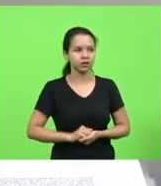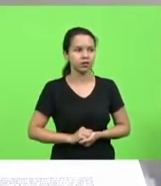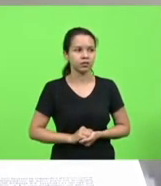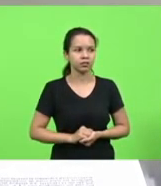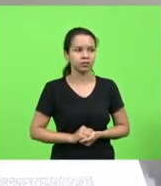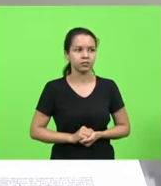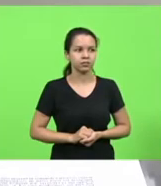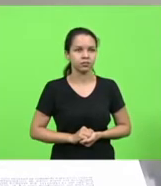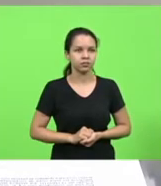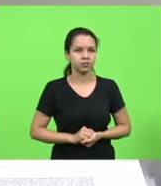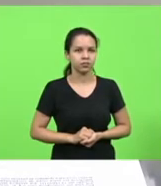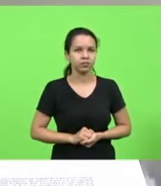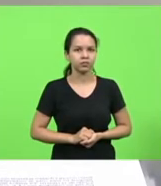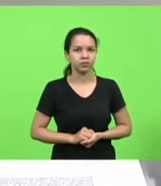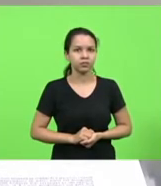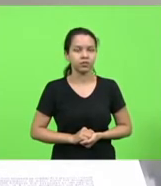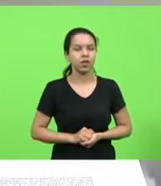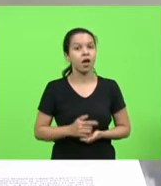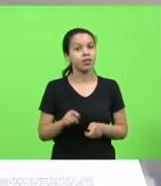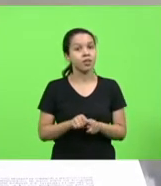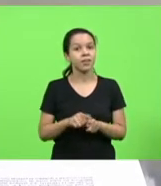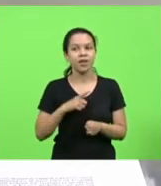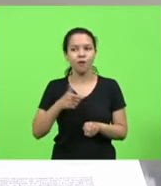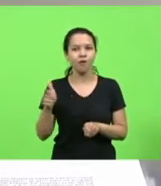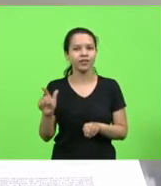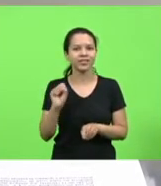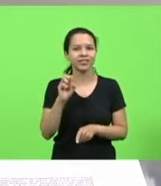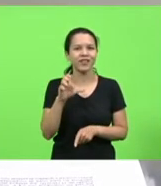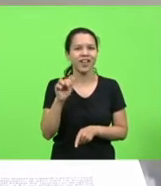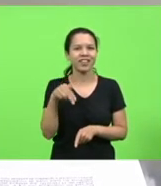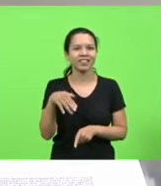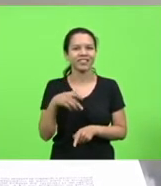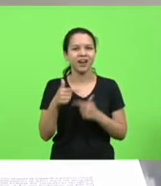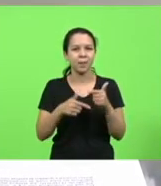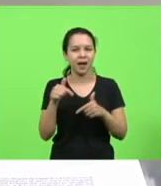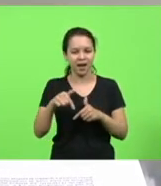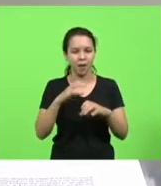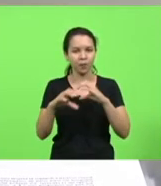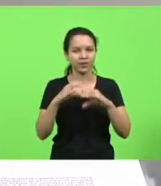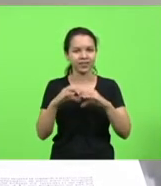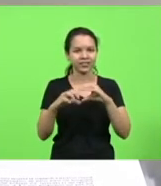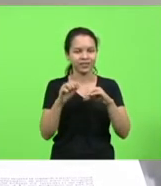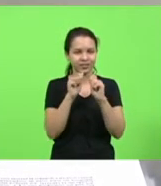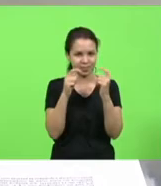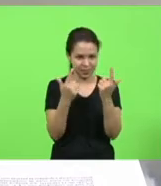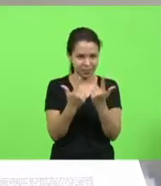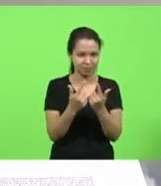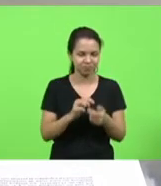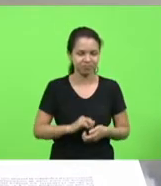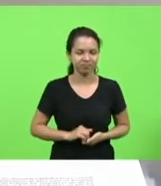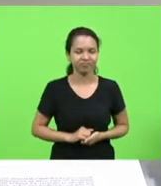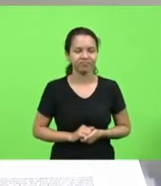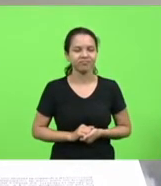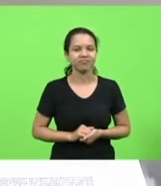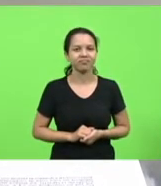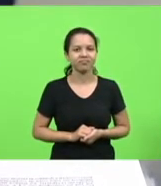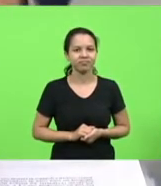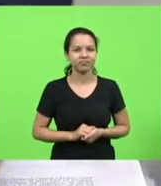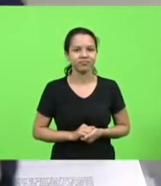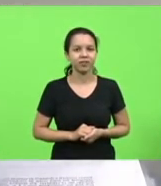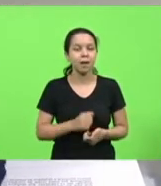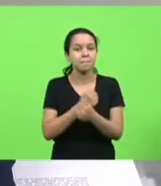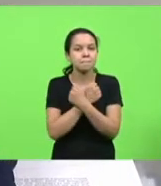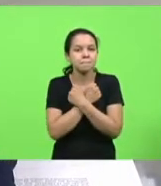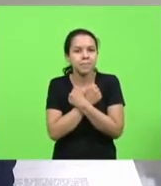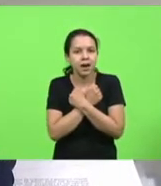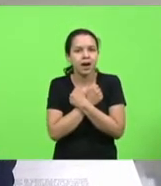comum assim, que trabalha aqui na comunicação da Assembleia. Portanto, nosso abraço,